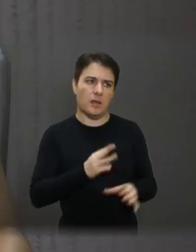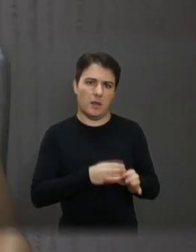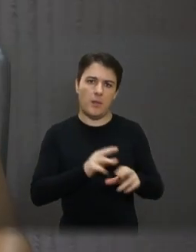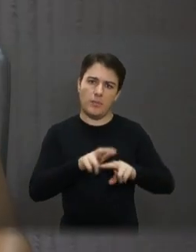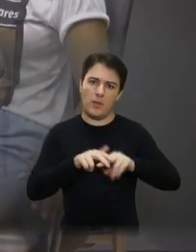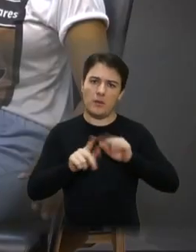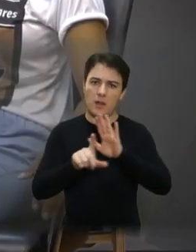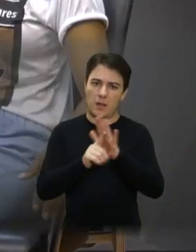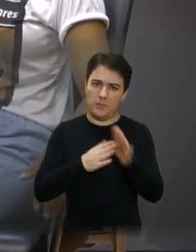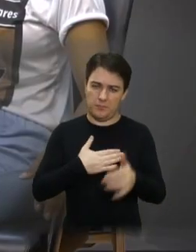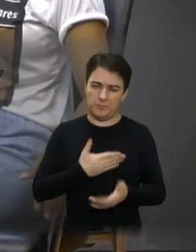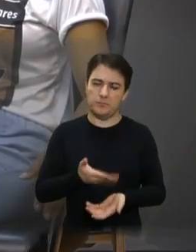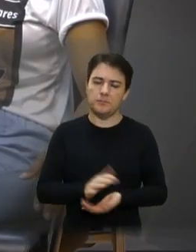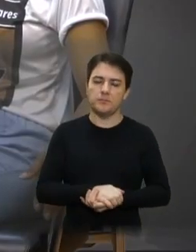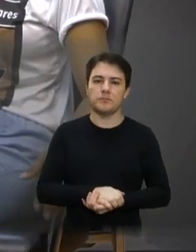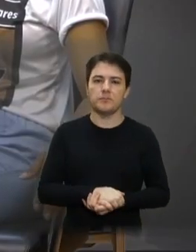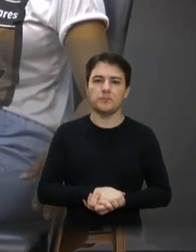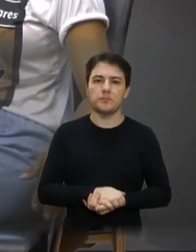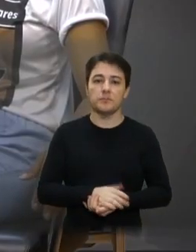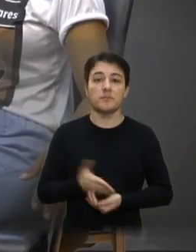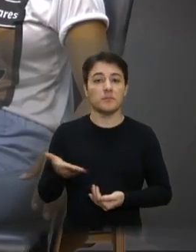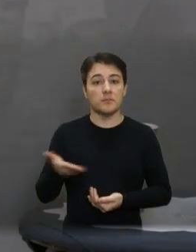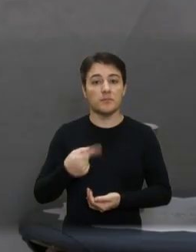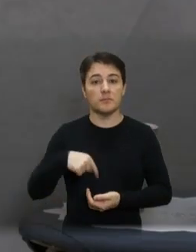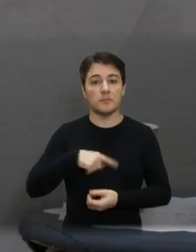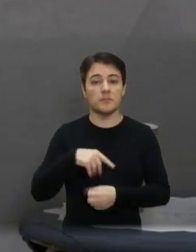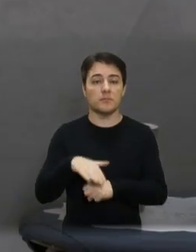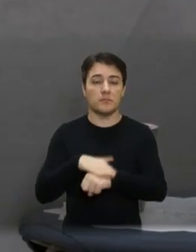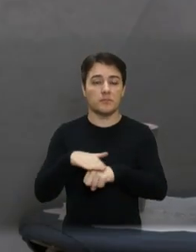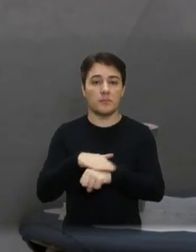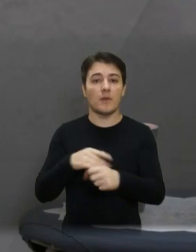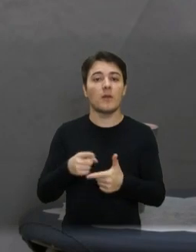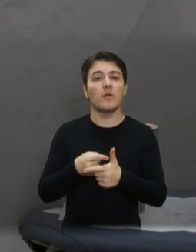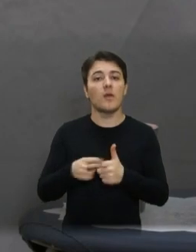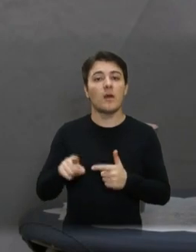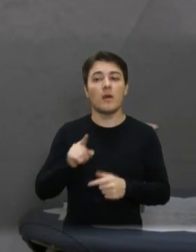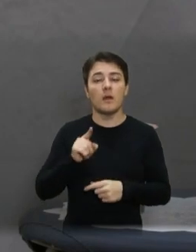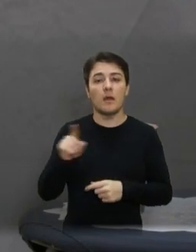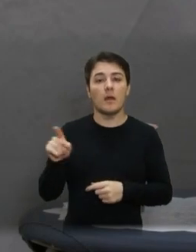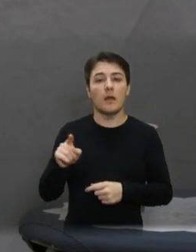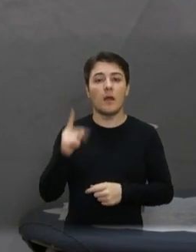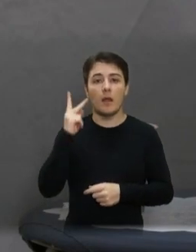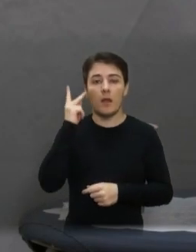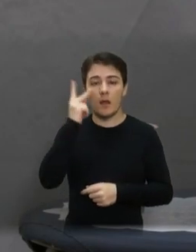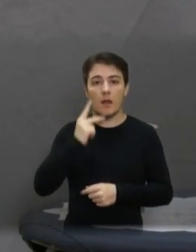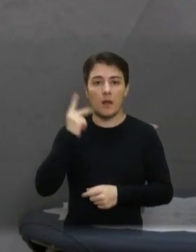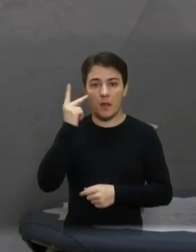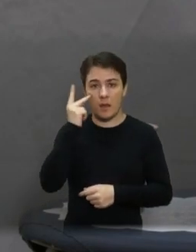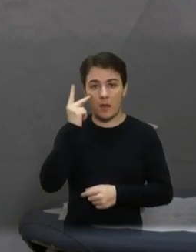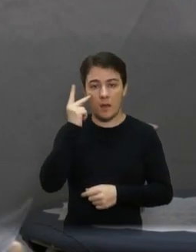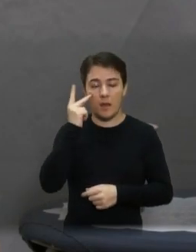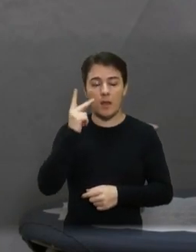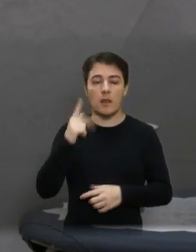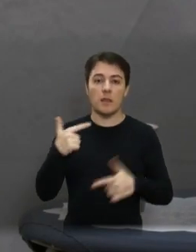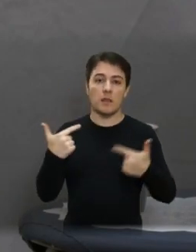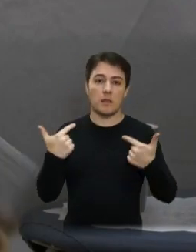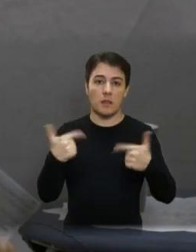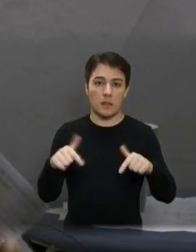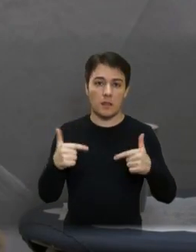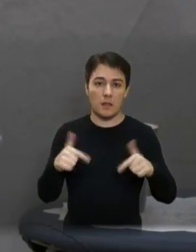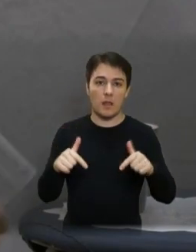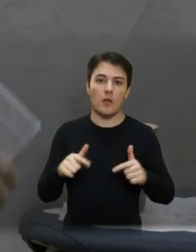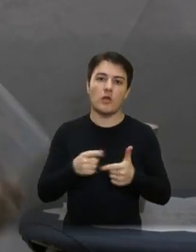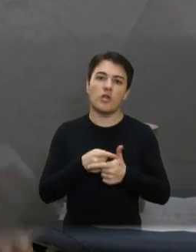da nossa lei Tá certo vereadora Vamos falar agora também de uma situação em que o vereador é tratado as